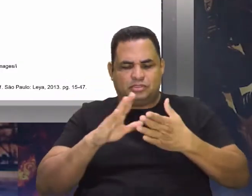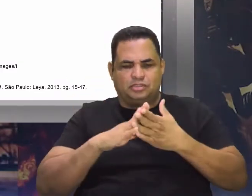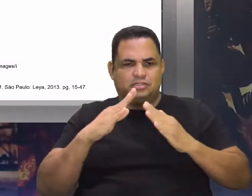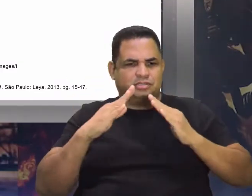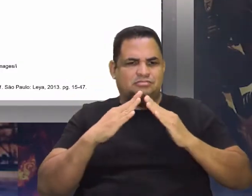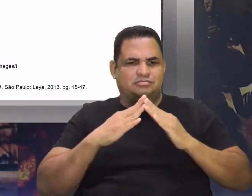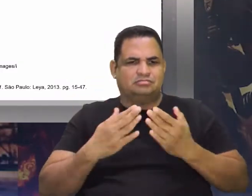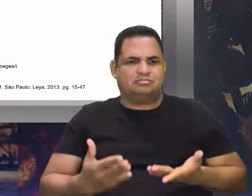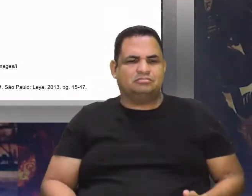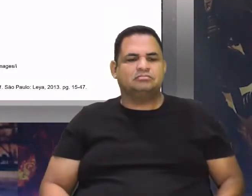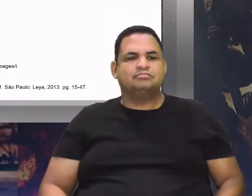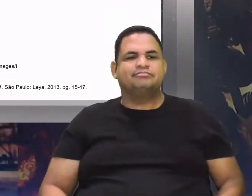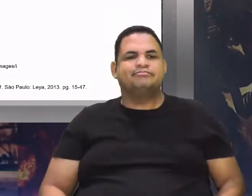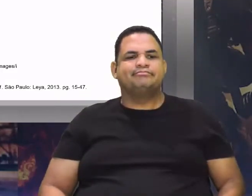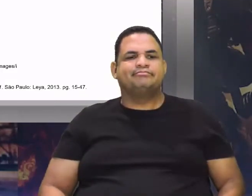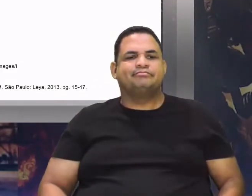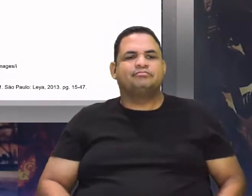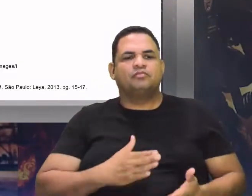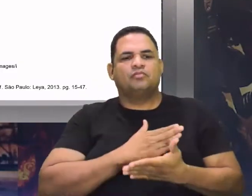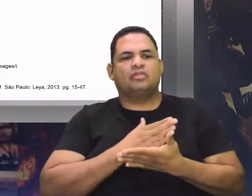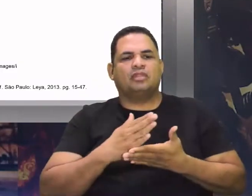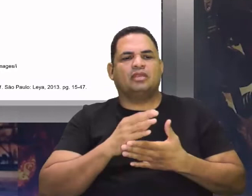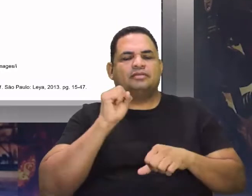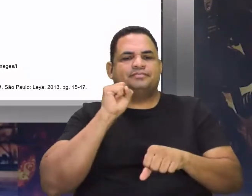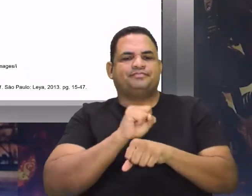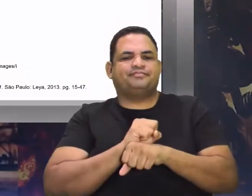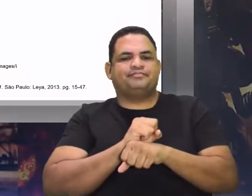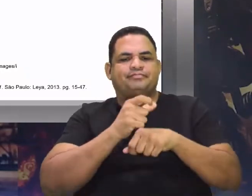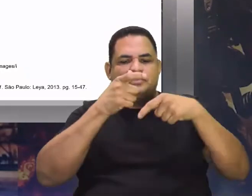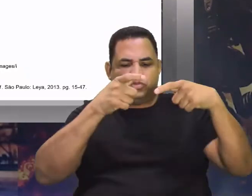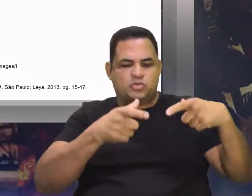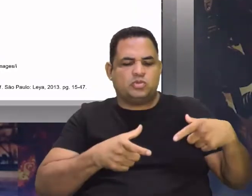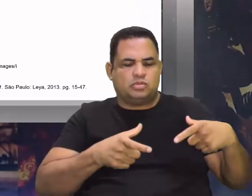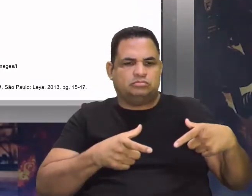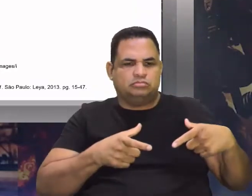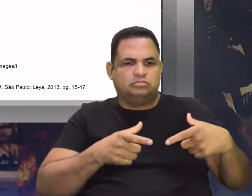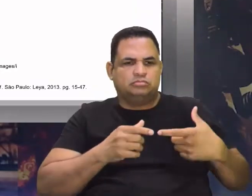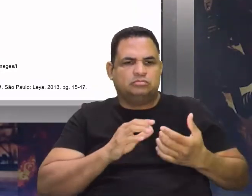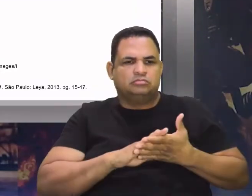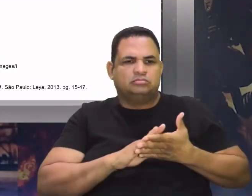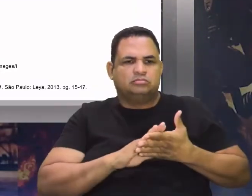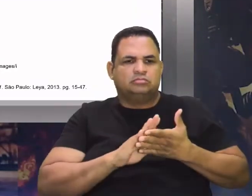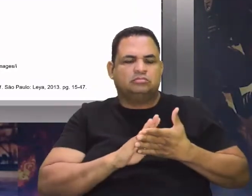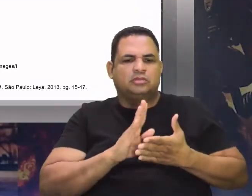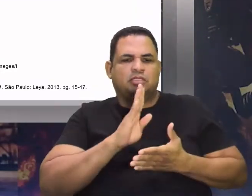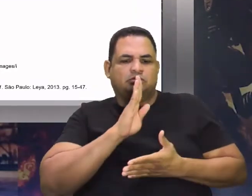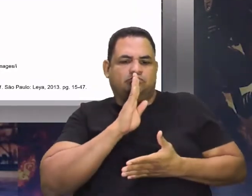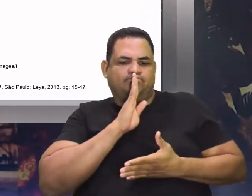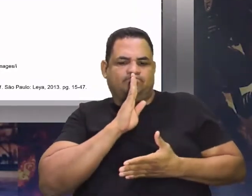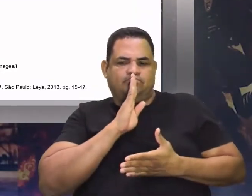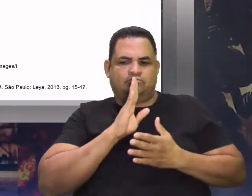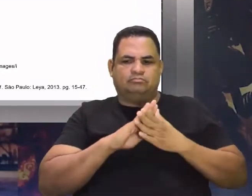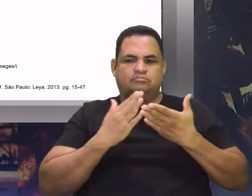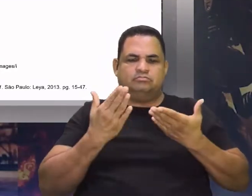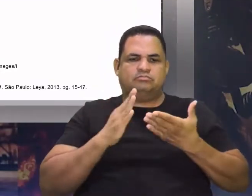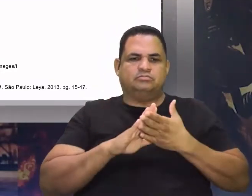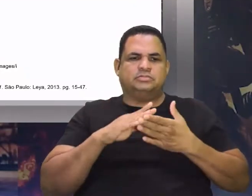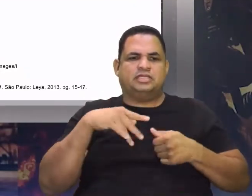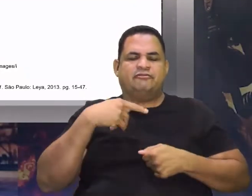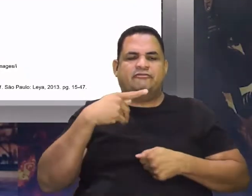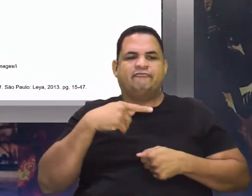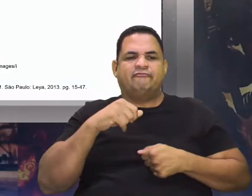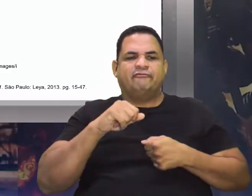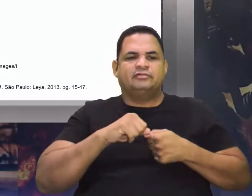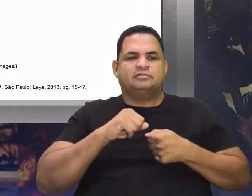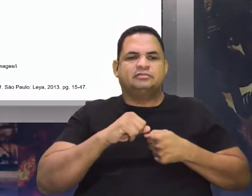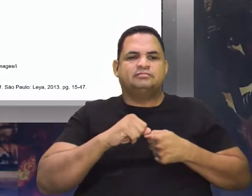casa. Então o ser humano ele começa a parar mais num local, virar mais sedentário. Quando falo em sedentário, não é que ele não fazia nada,